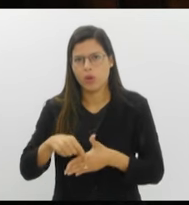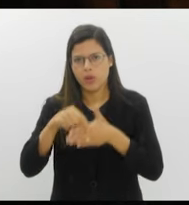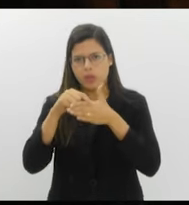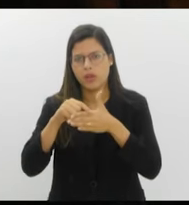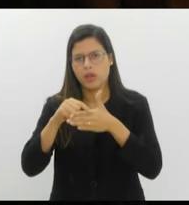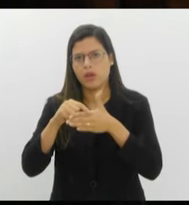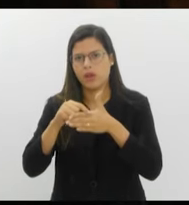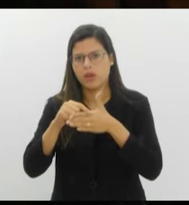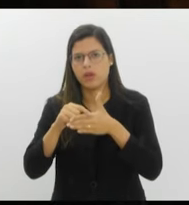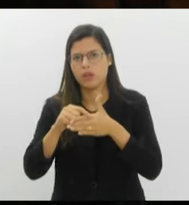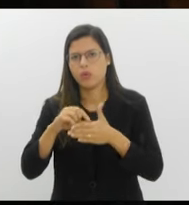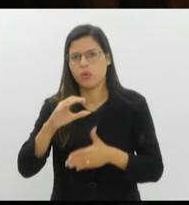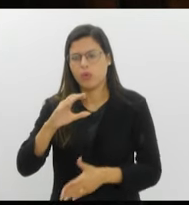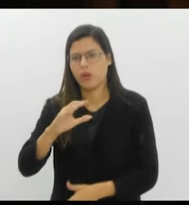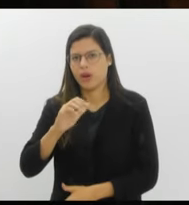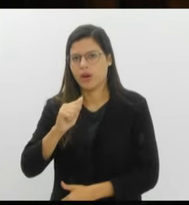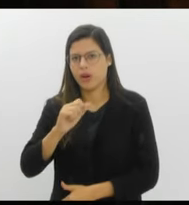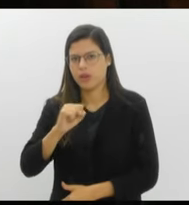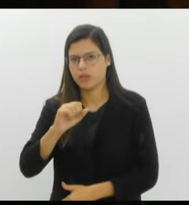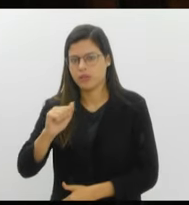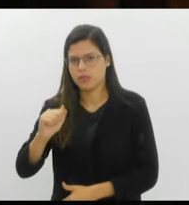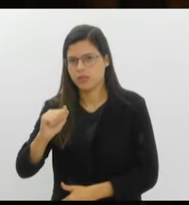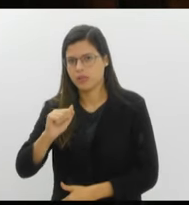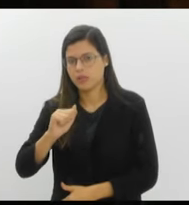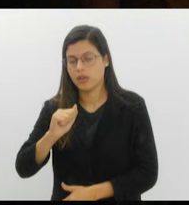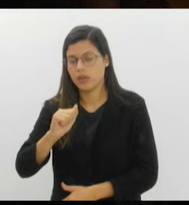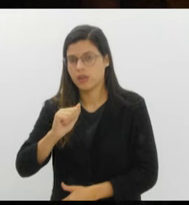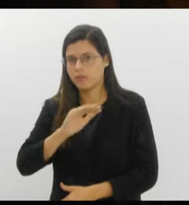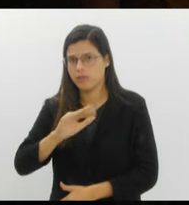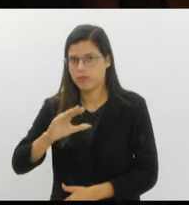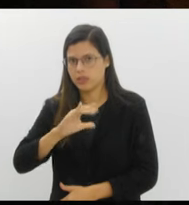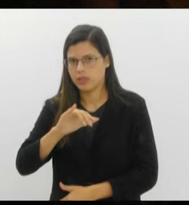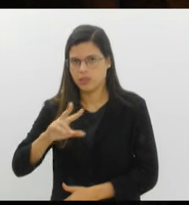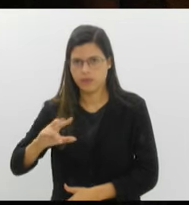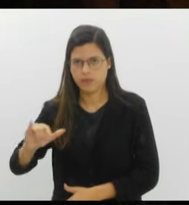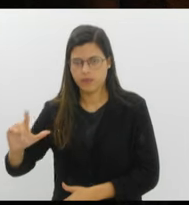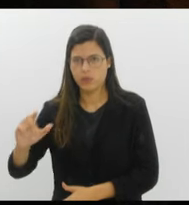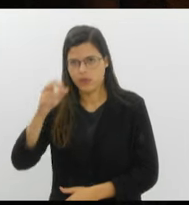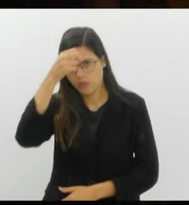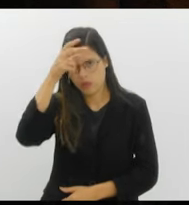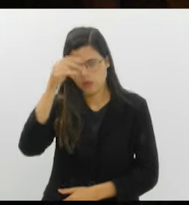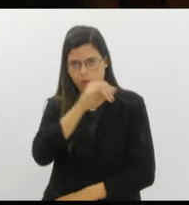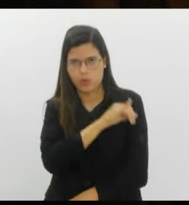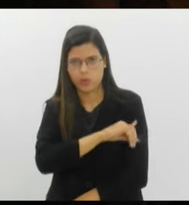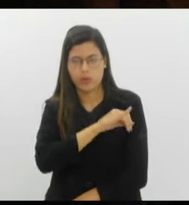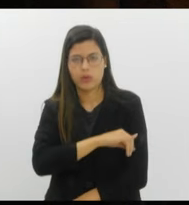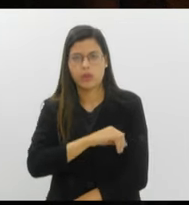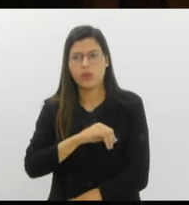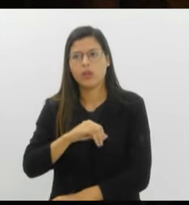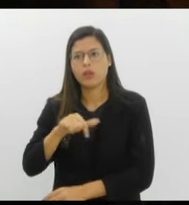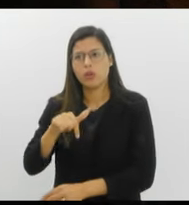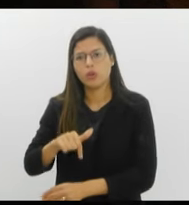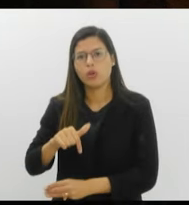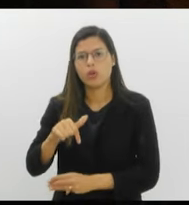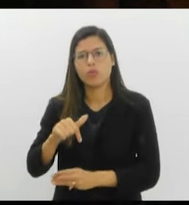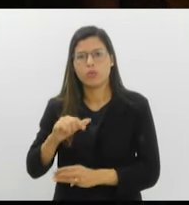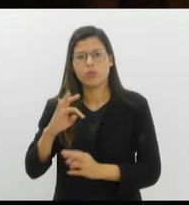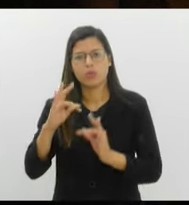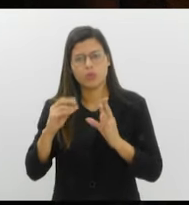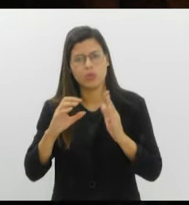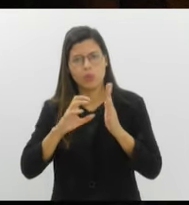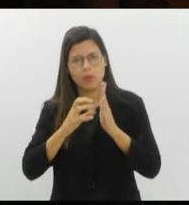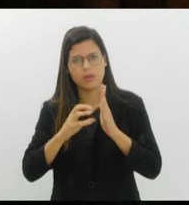Rio, né, defendendo tudo aquilo que o nosso partido acredita, defende